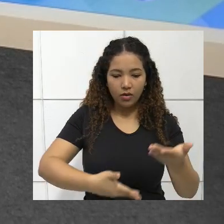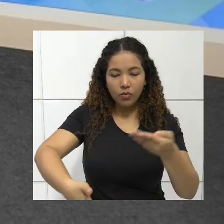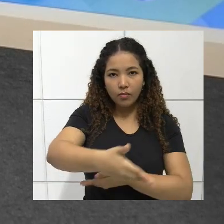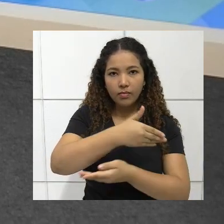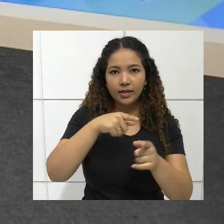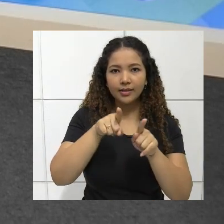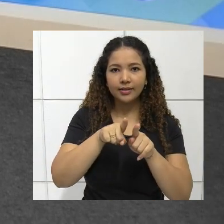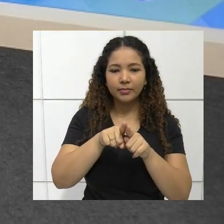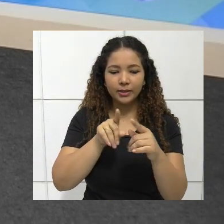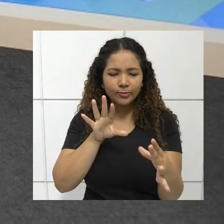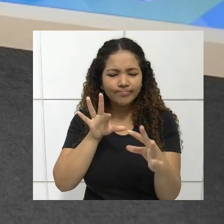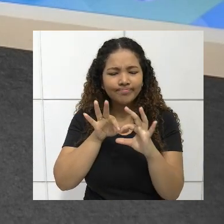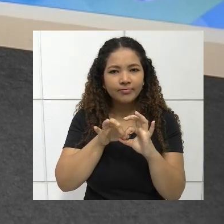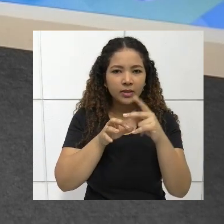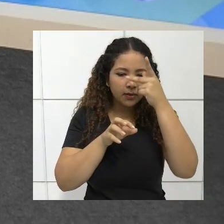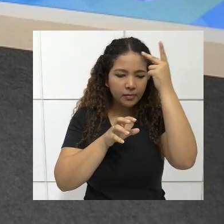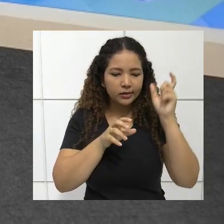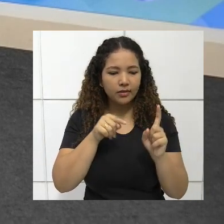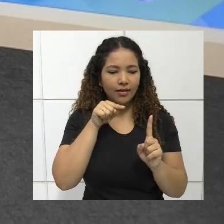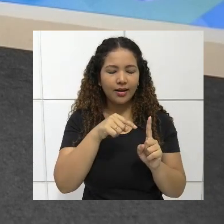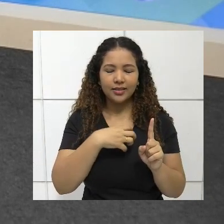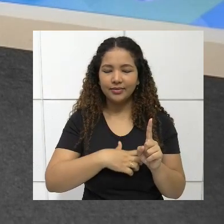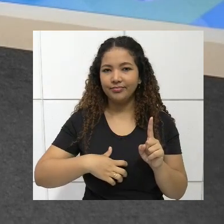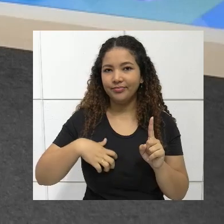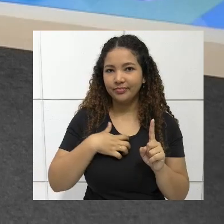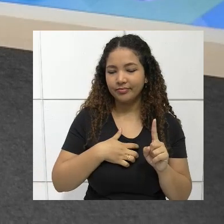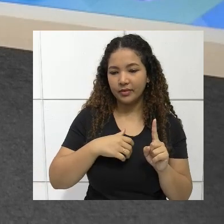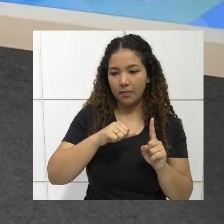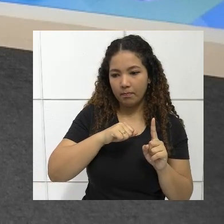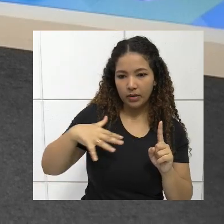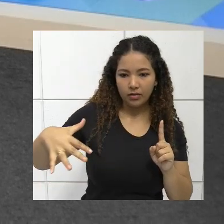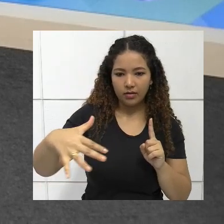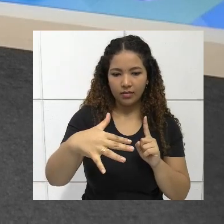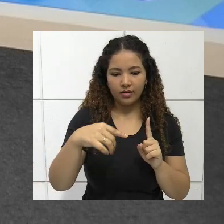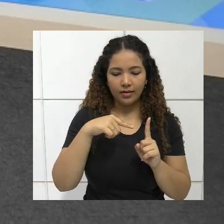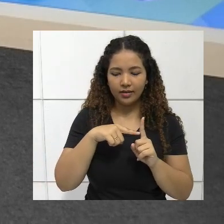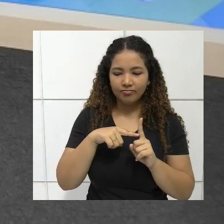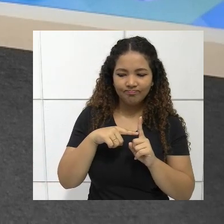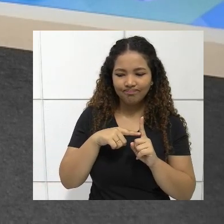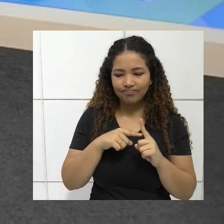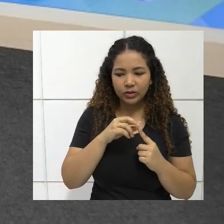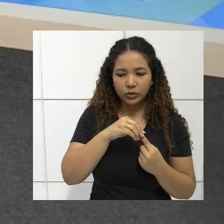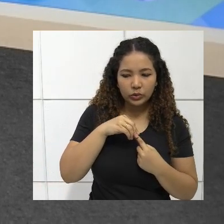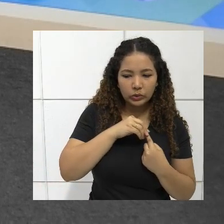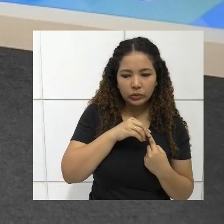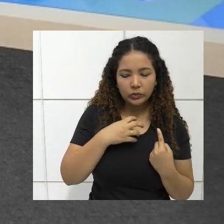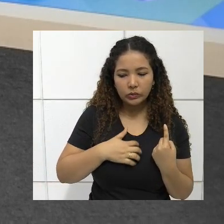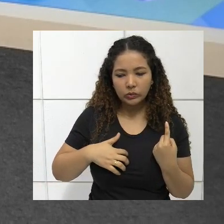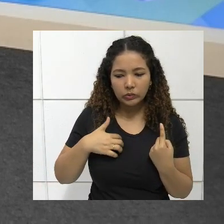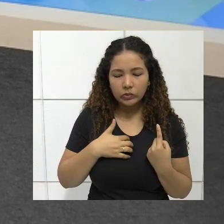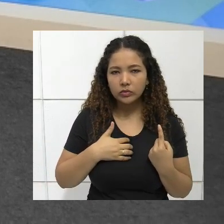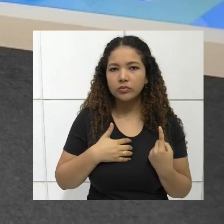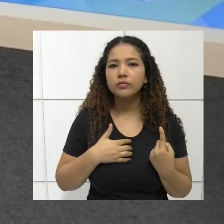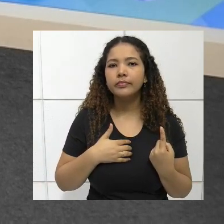esteja passando por este momento, que diante de milhares de pessoas, ele prefere estar ali sozinho, criando o seu próprio mundo,